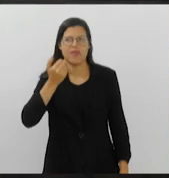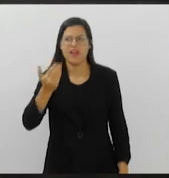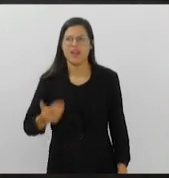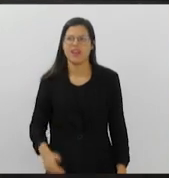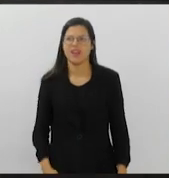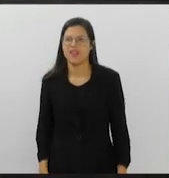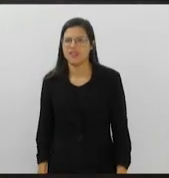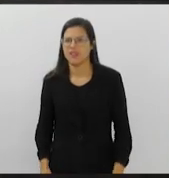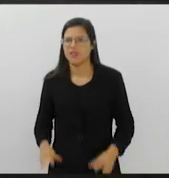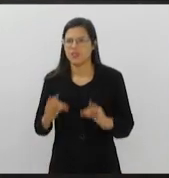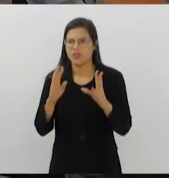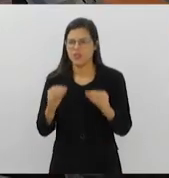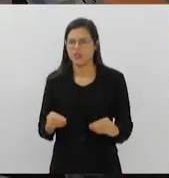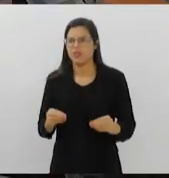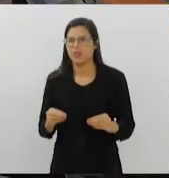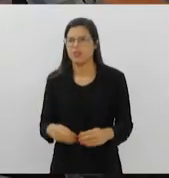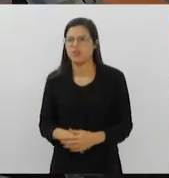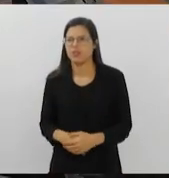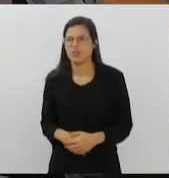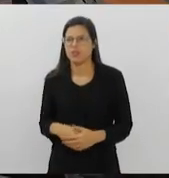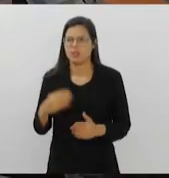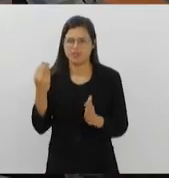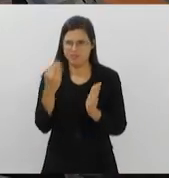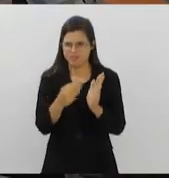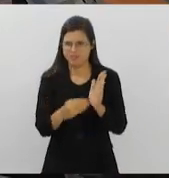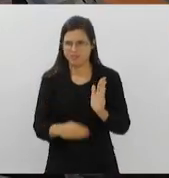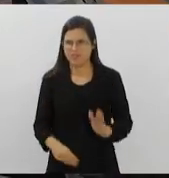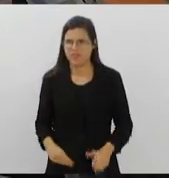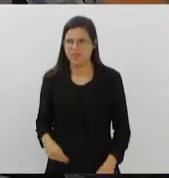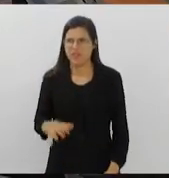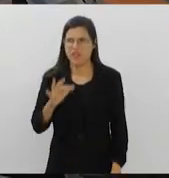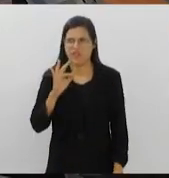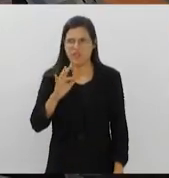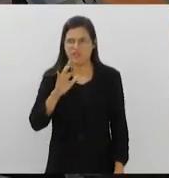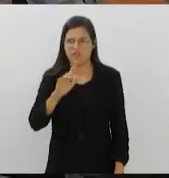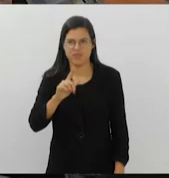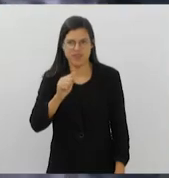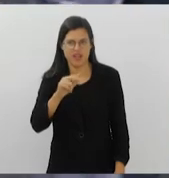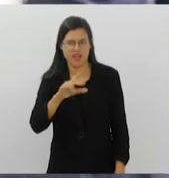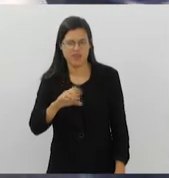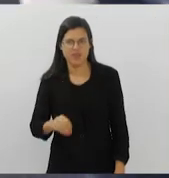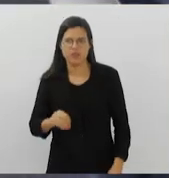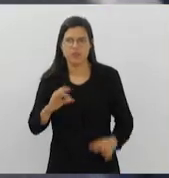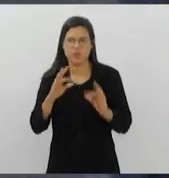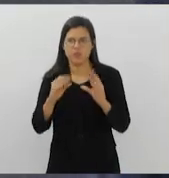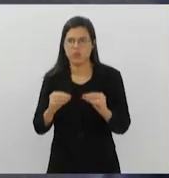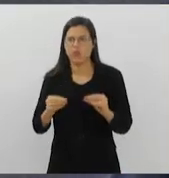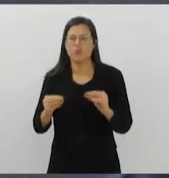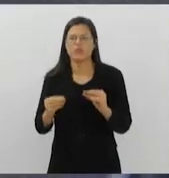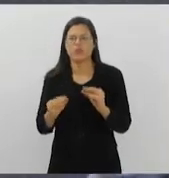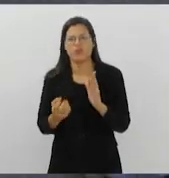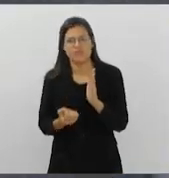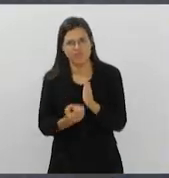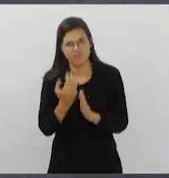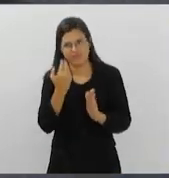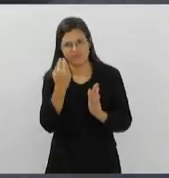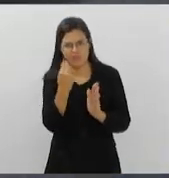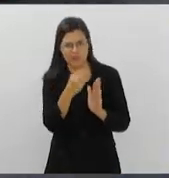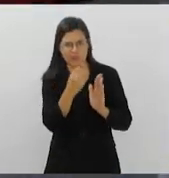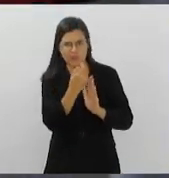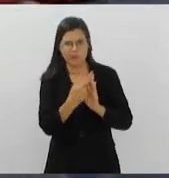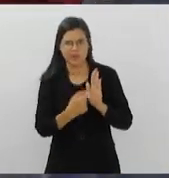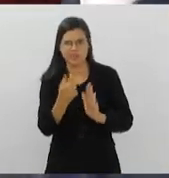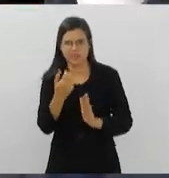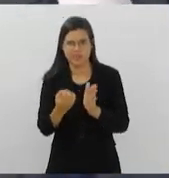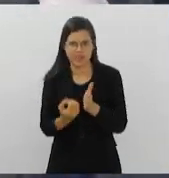Todos aqui que colocaram, estão, Flávio Serafim, todos estão com a coautoria da nossa medalha Tiradentes, que é uma